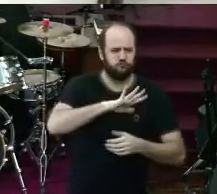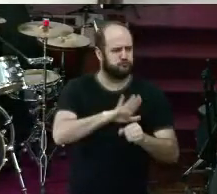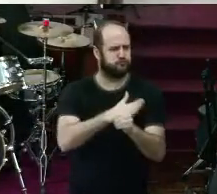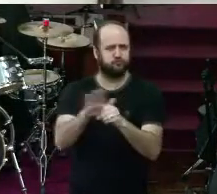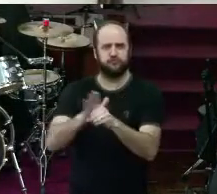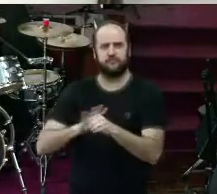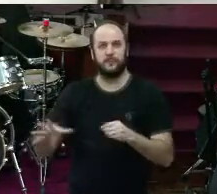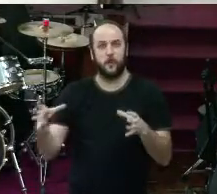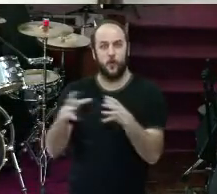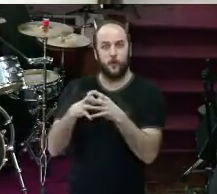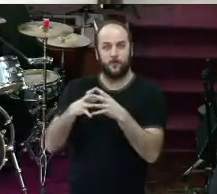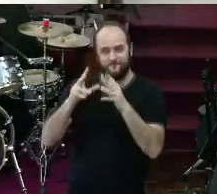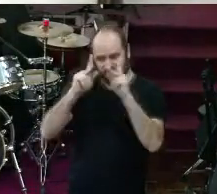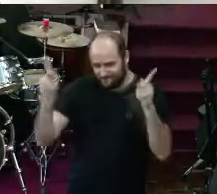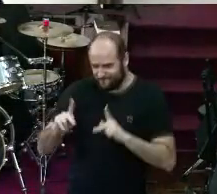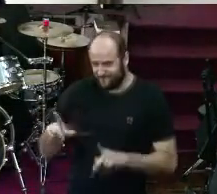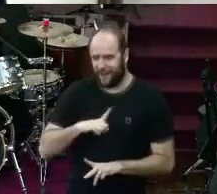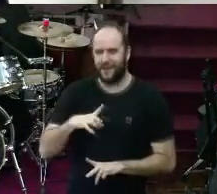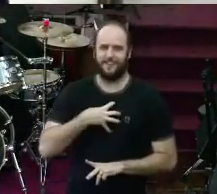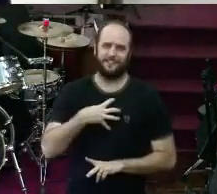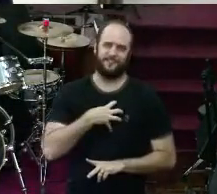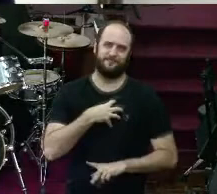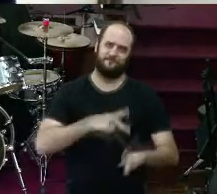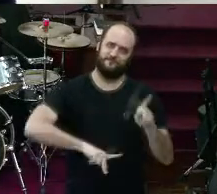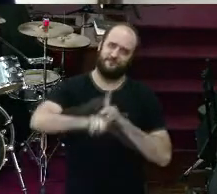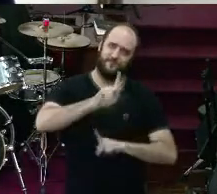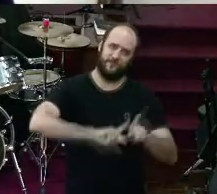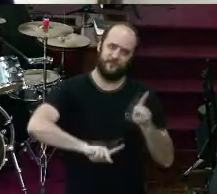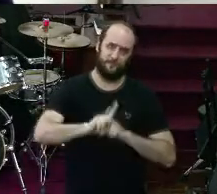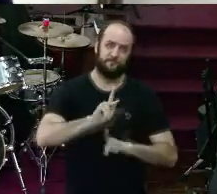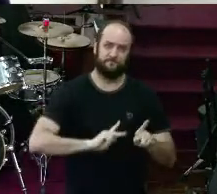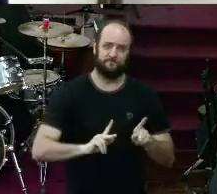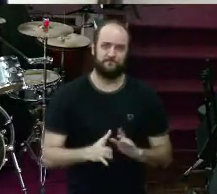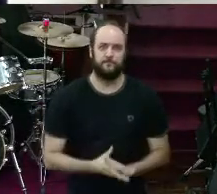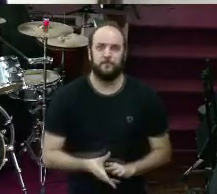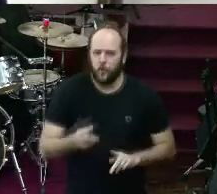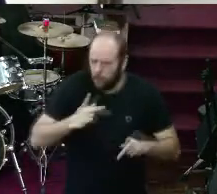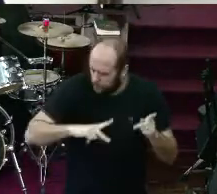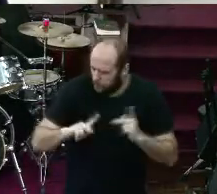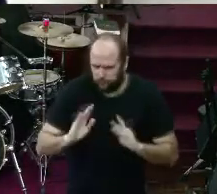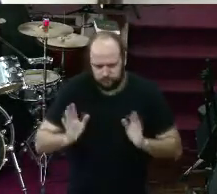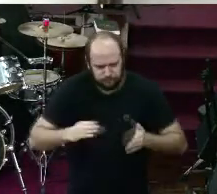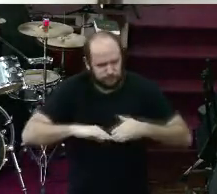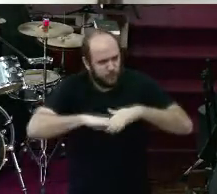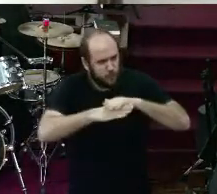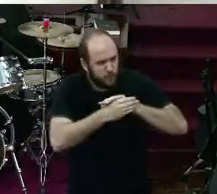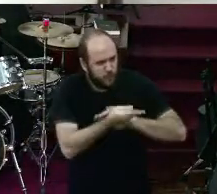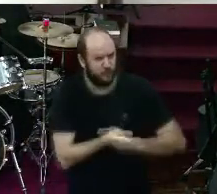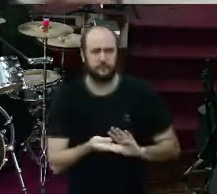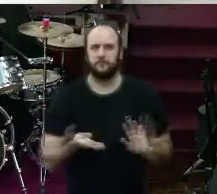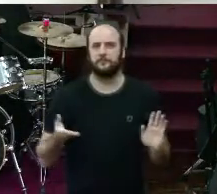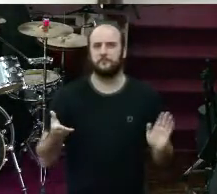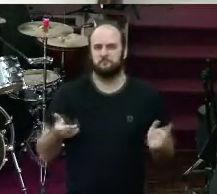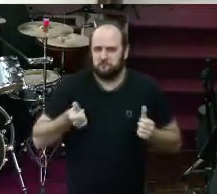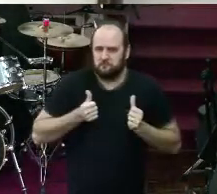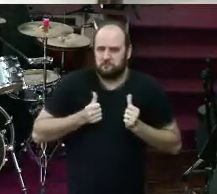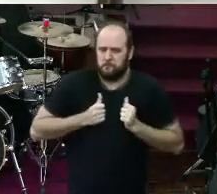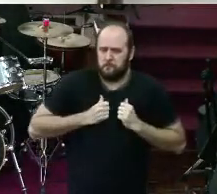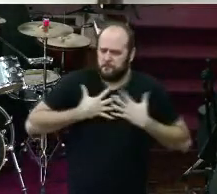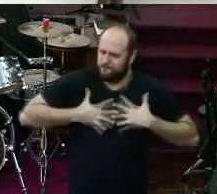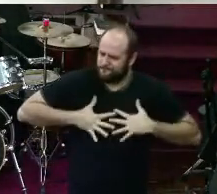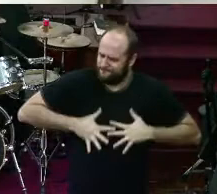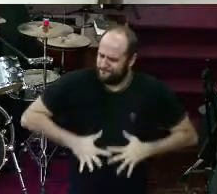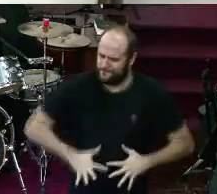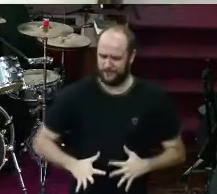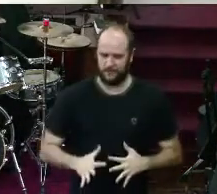paz e segurança. E o povo então, querendo não dizer, se acostuma a ter um rei assim, alguém que está sentado no trono